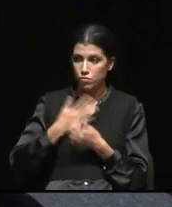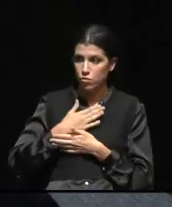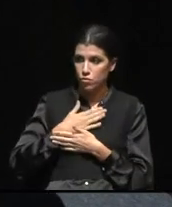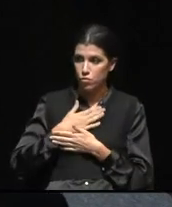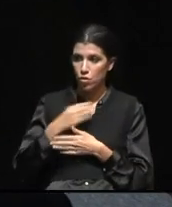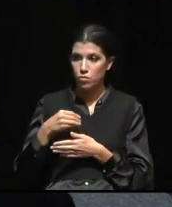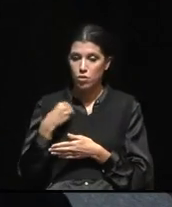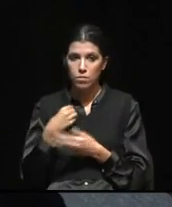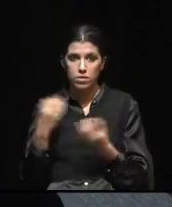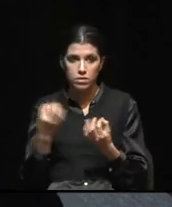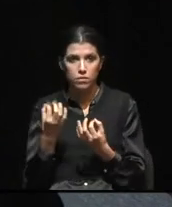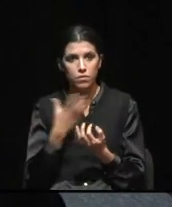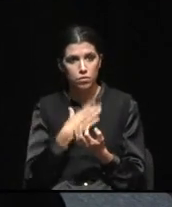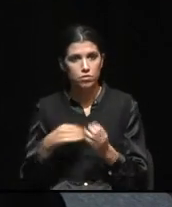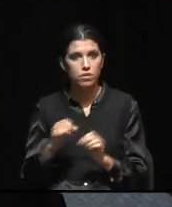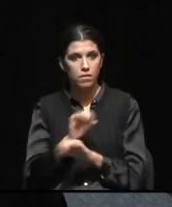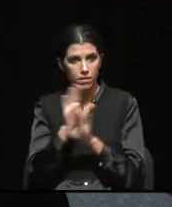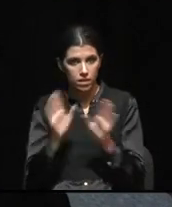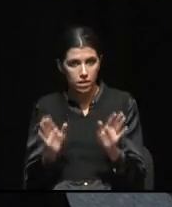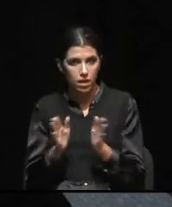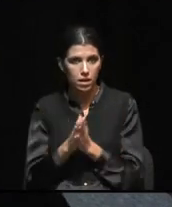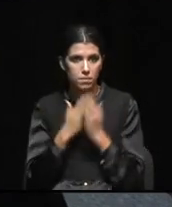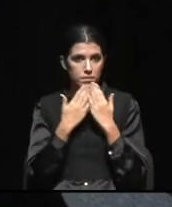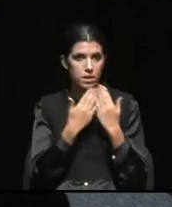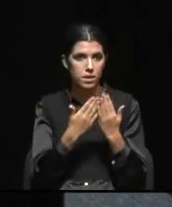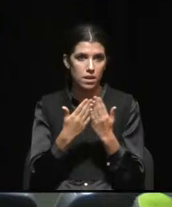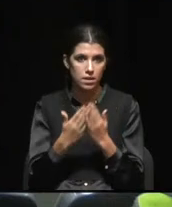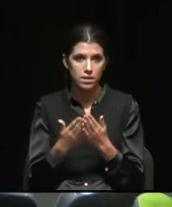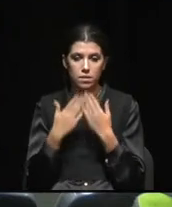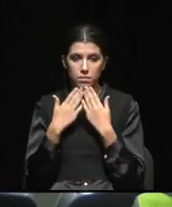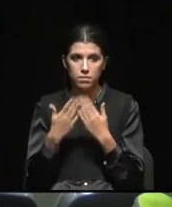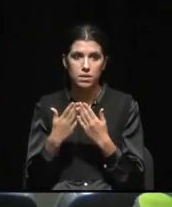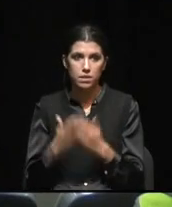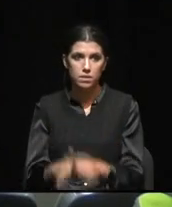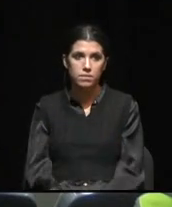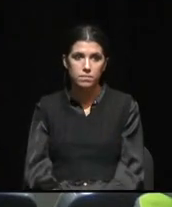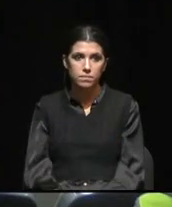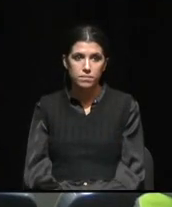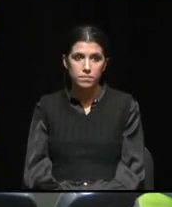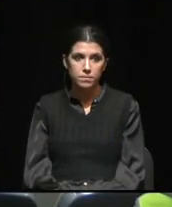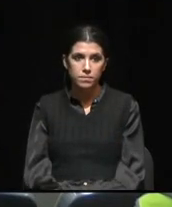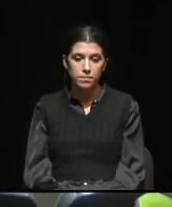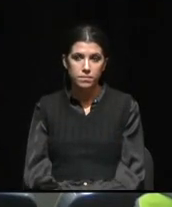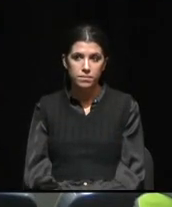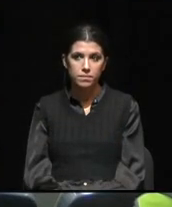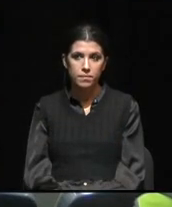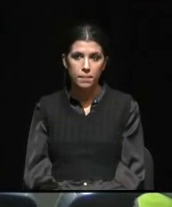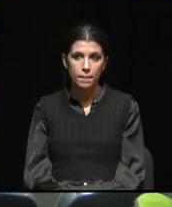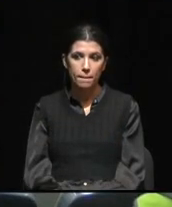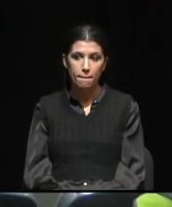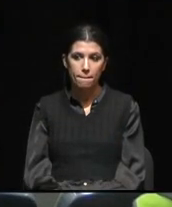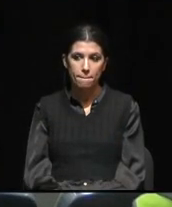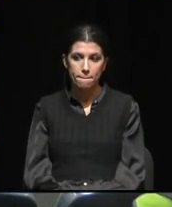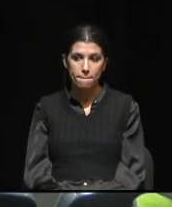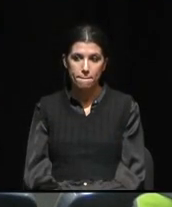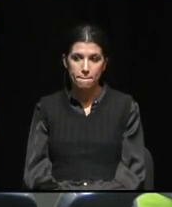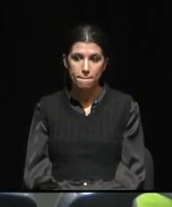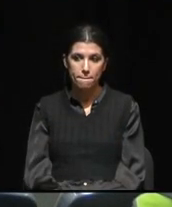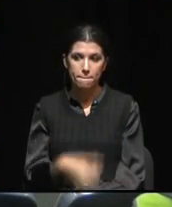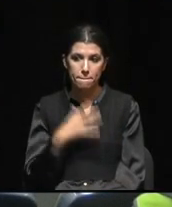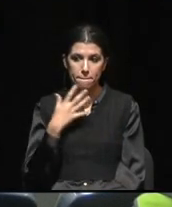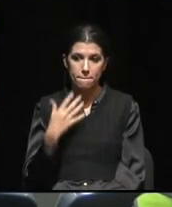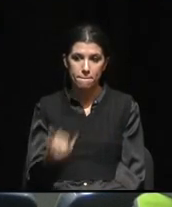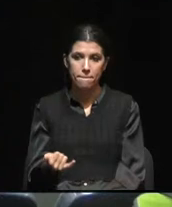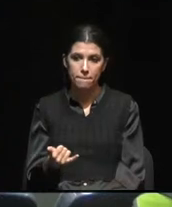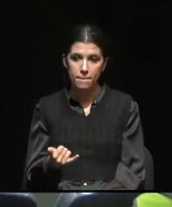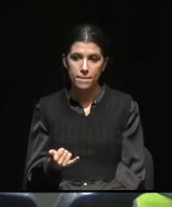tivemos esta preocupação gostava que ficasse aqui registado obrigado obrigada vamos passar vamos